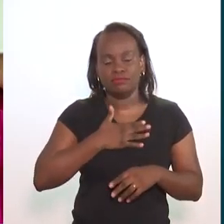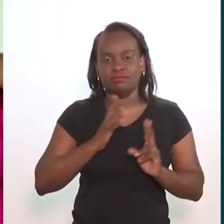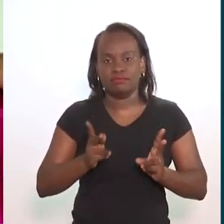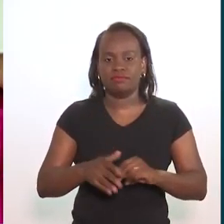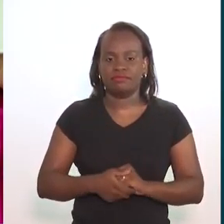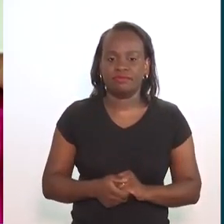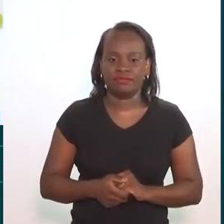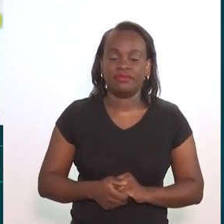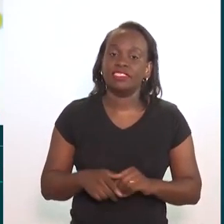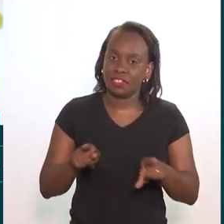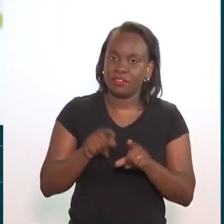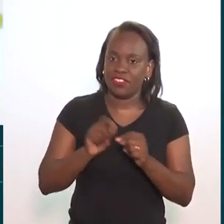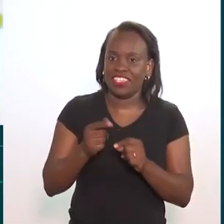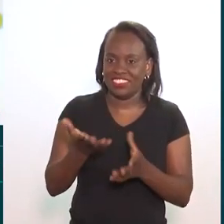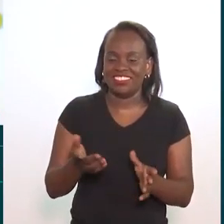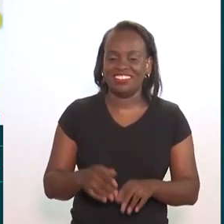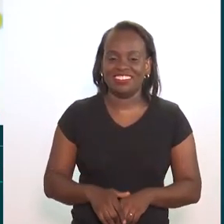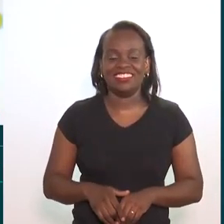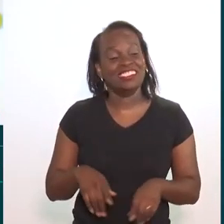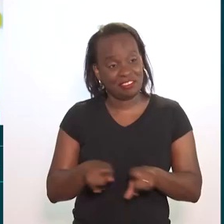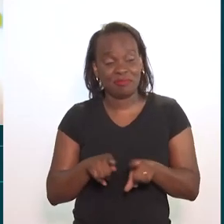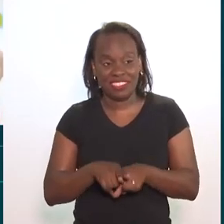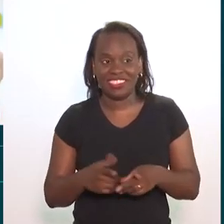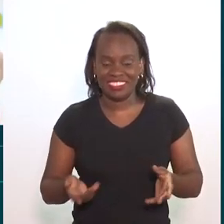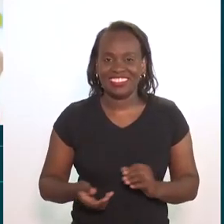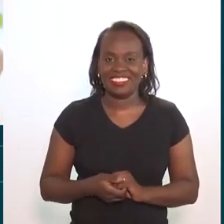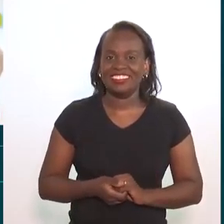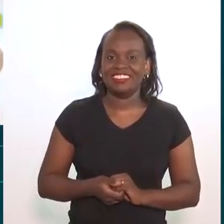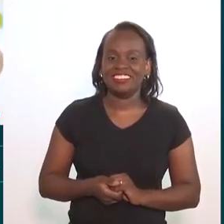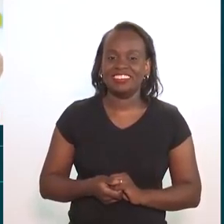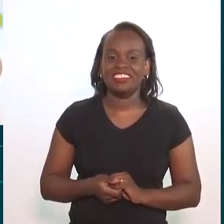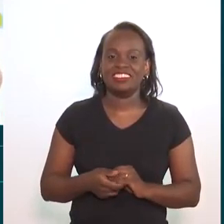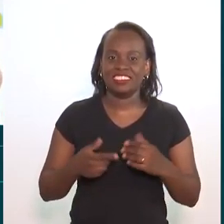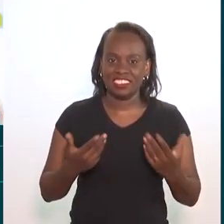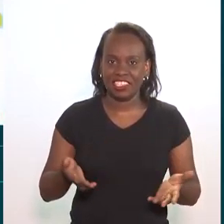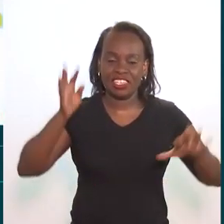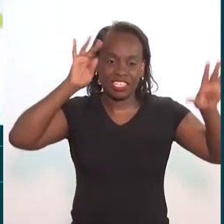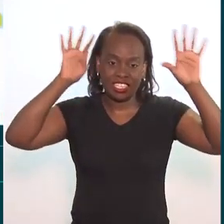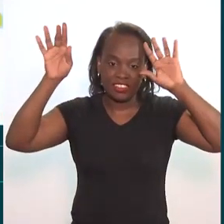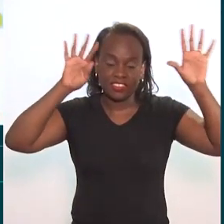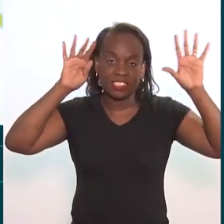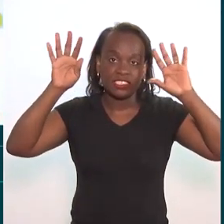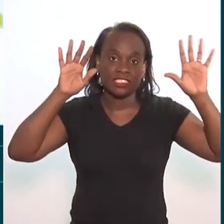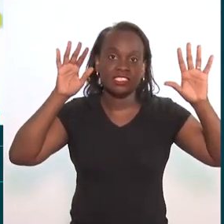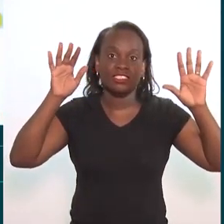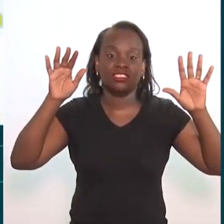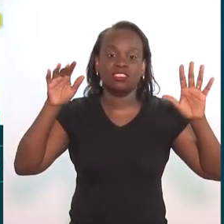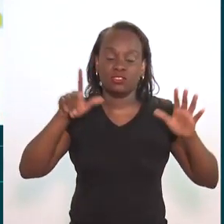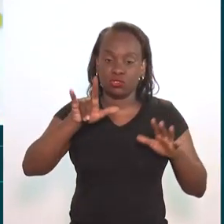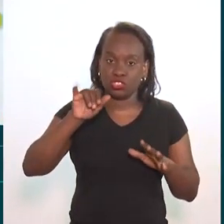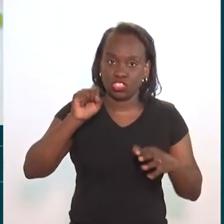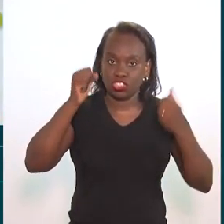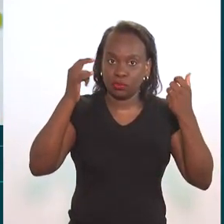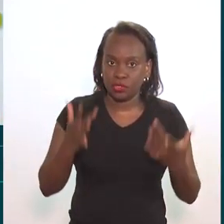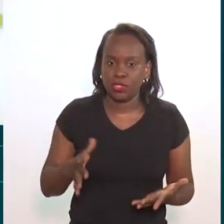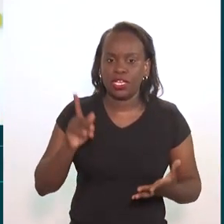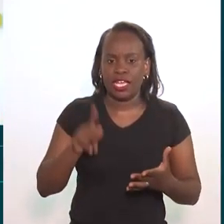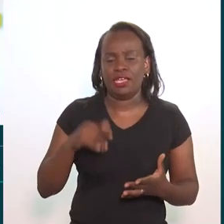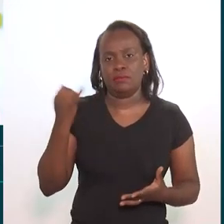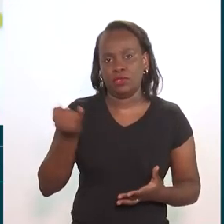continuar apreciando. E fazendo também. Também. Essa reflexão que o Luiz